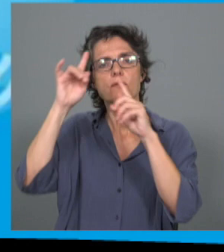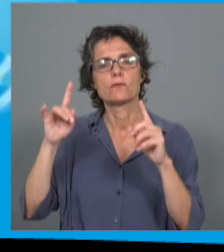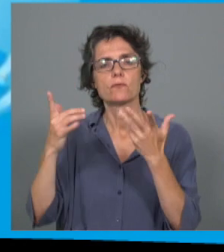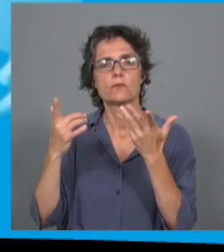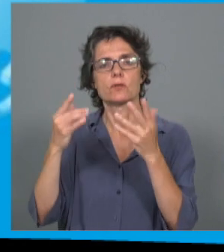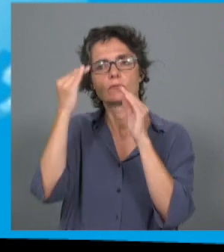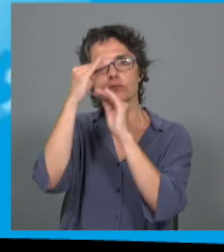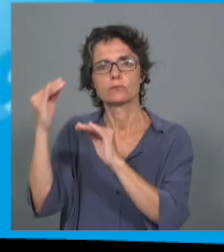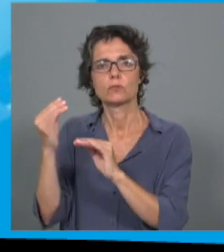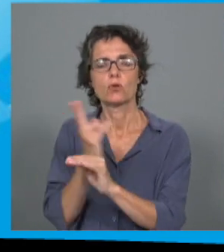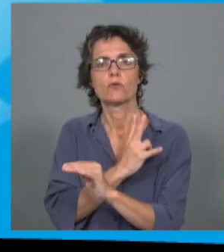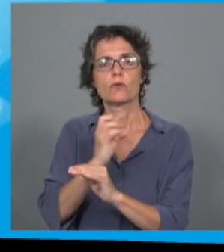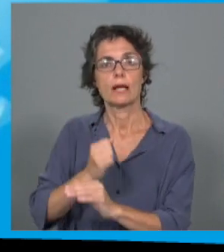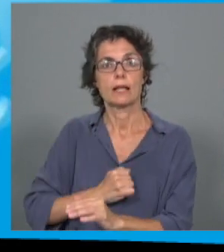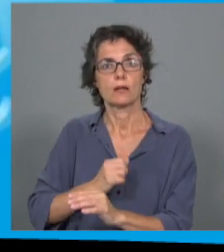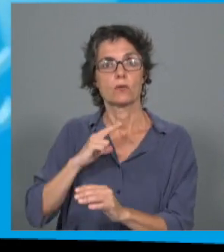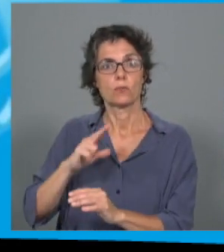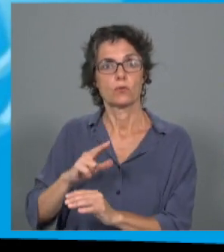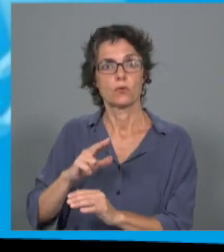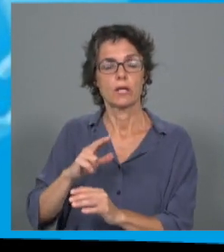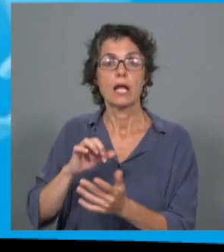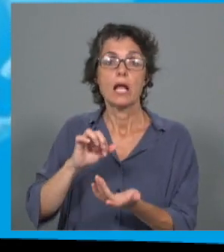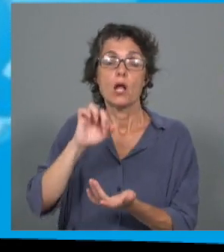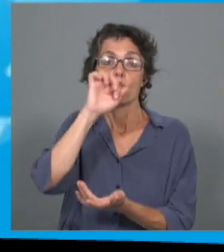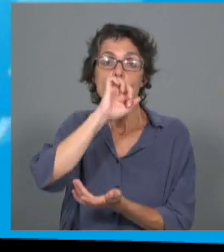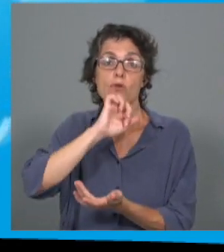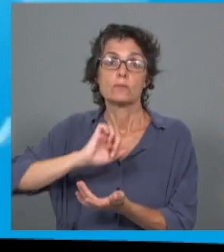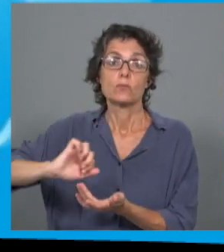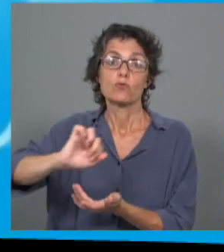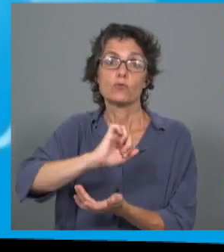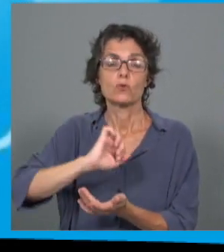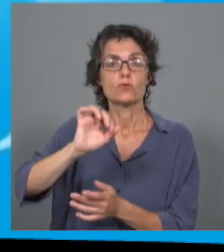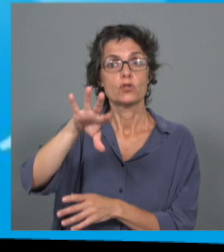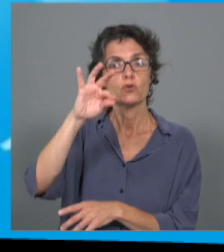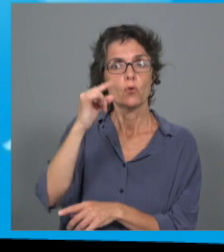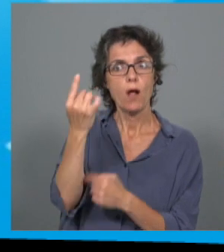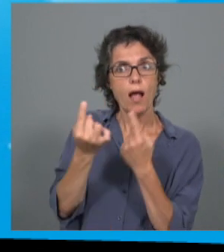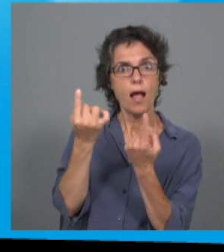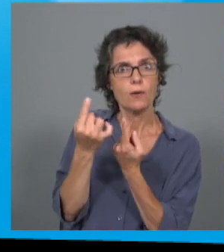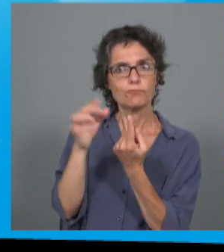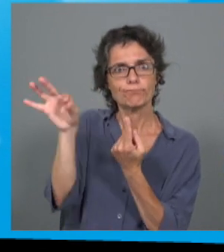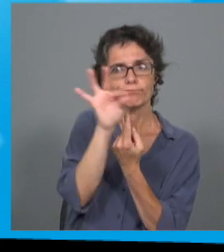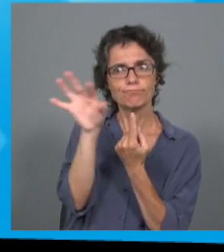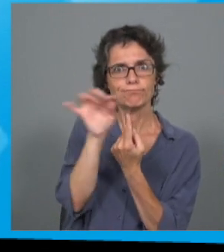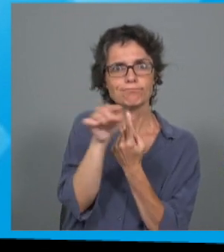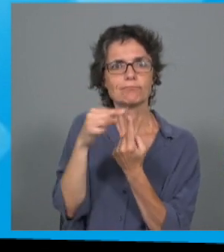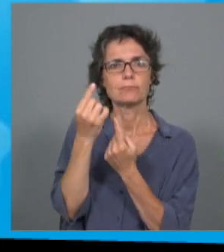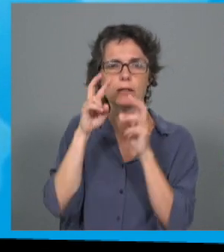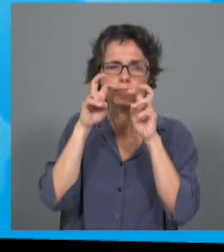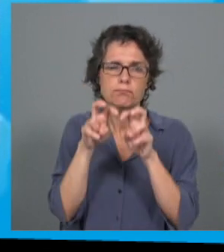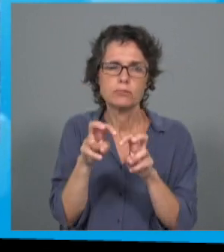Católica Portuguesa, o nosso bispo escolhe alguns dentre esses para poder fazer o seu aprofundamento teológico, para depois